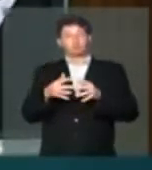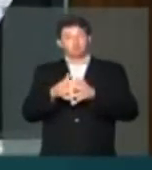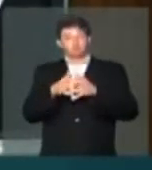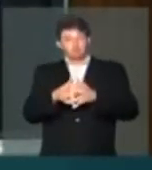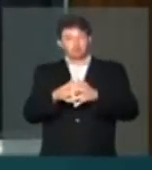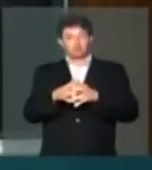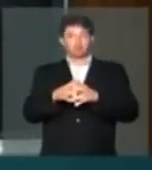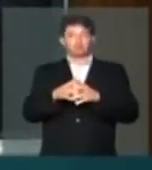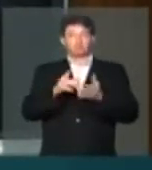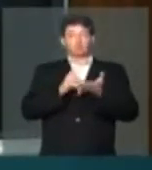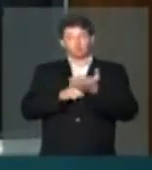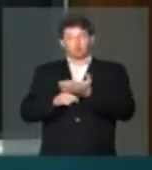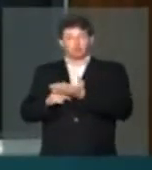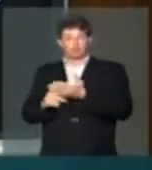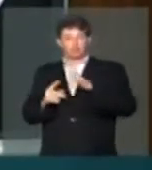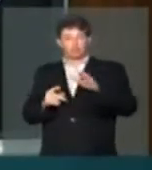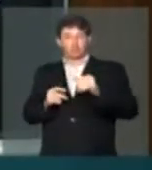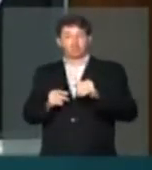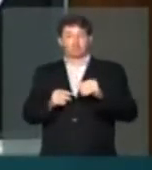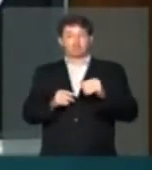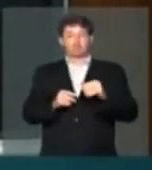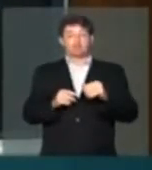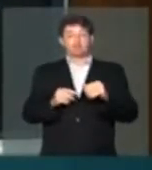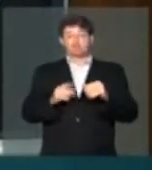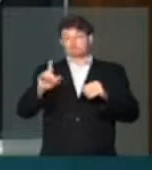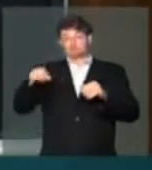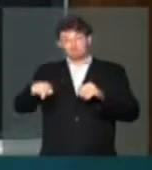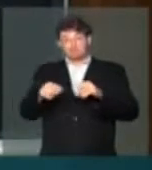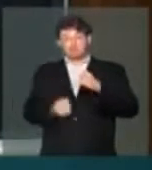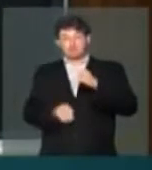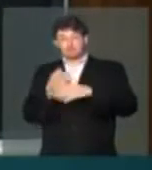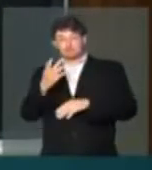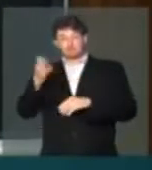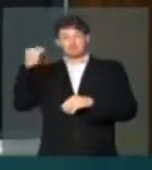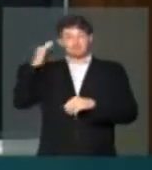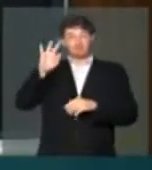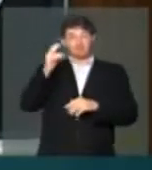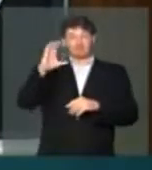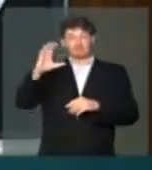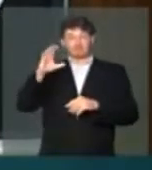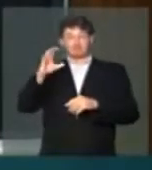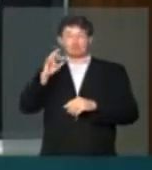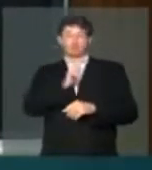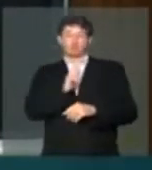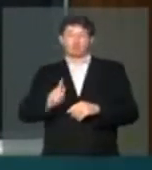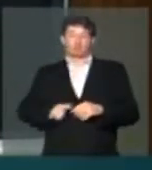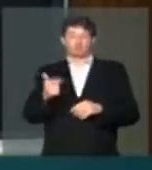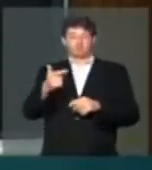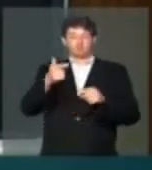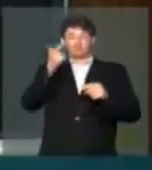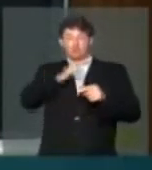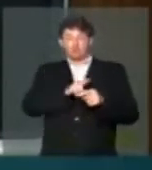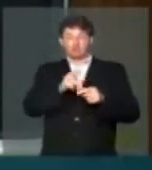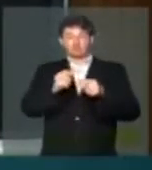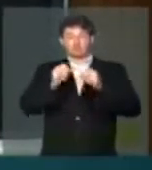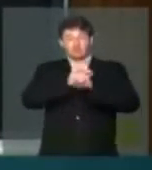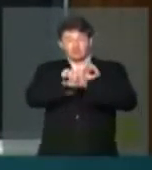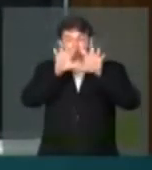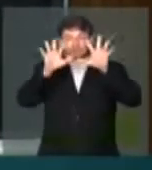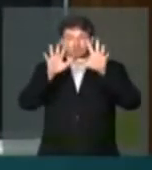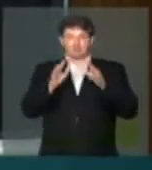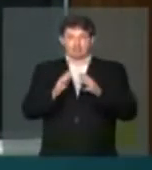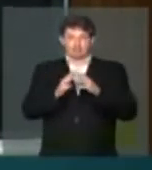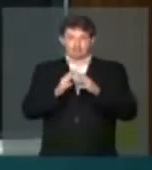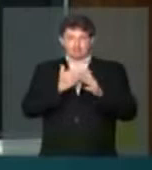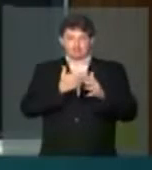cronogramas e prazos. A LRF surgiu no segundo governo do presidente Fernando Henrique Cardoso para organizar e dar transparência às contas